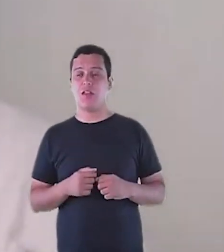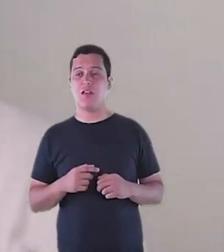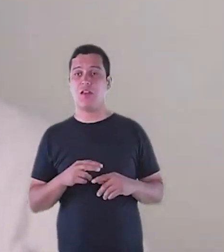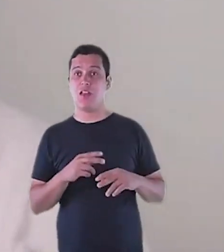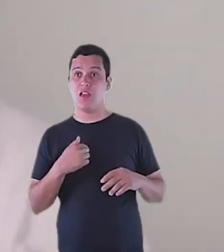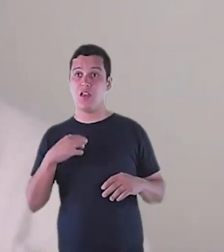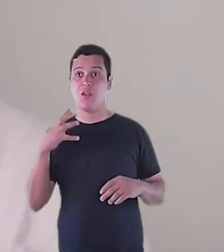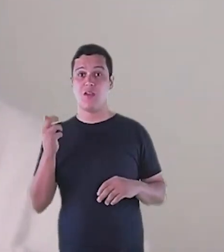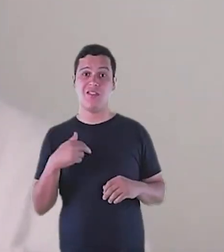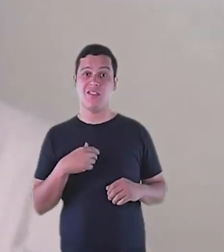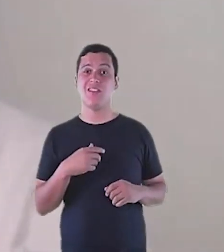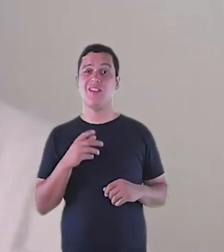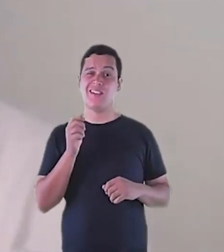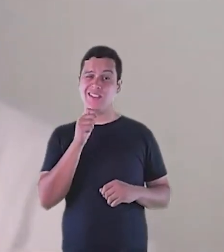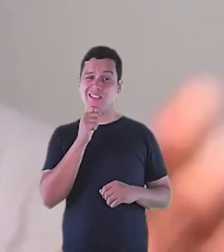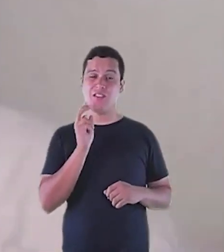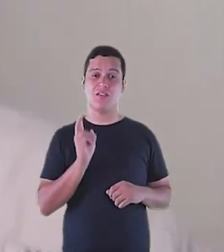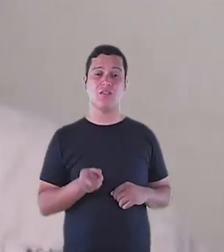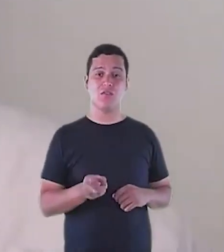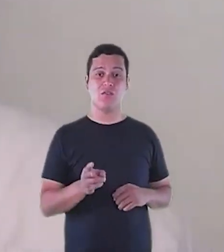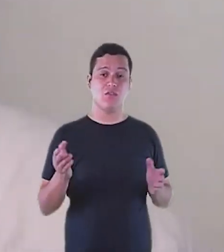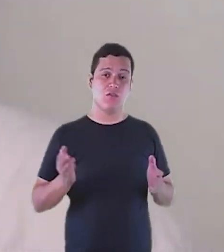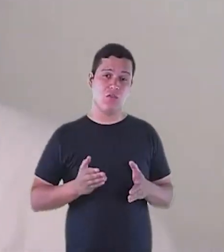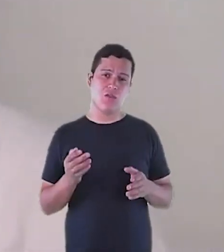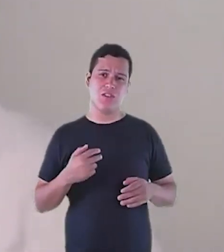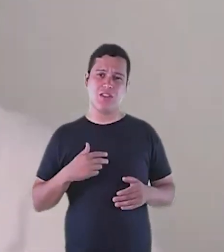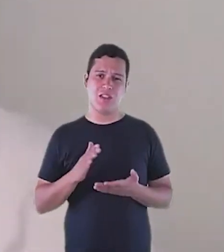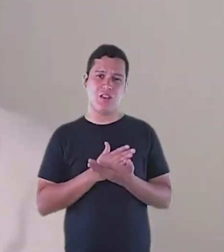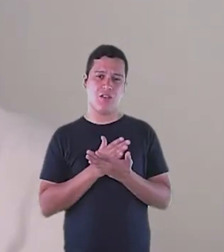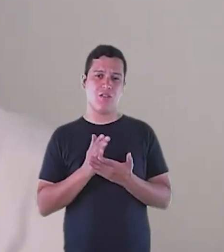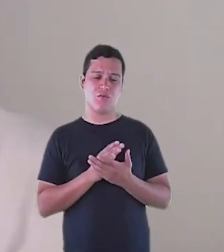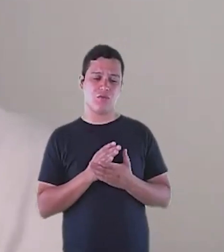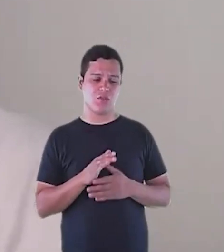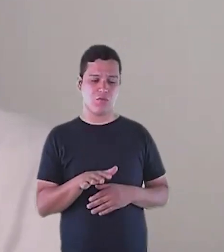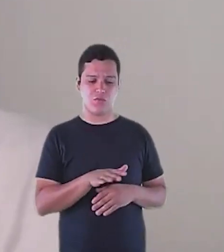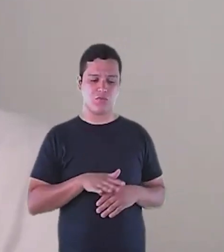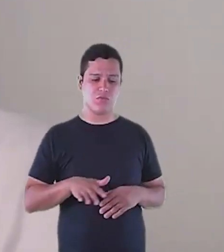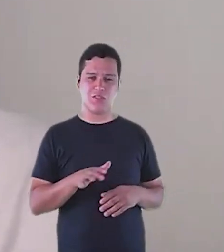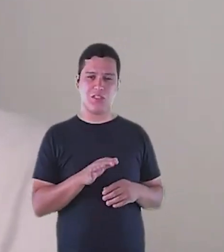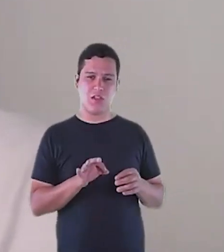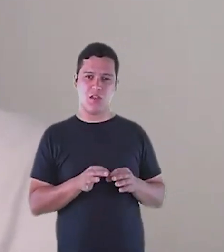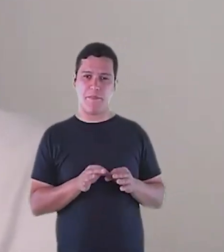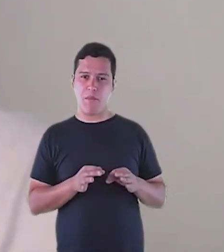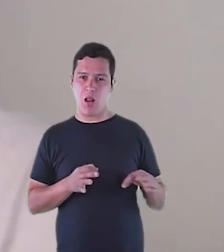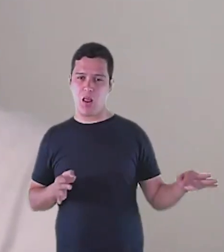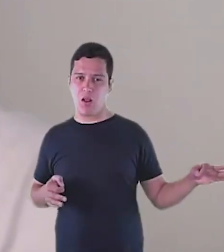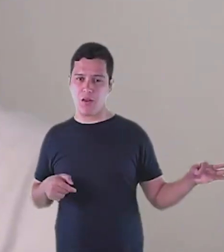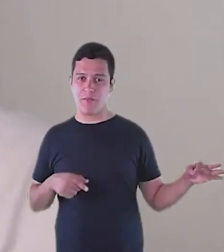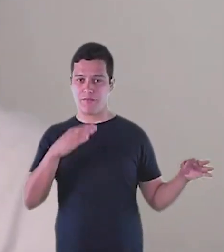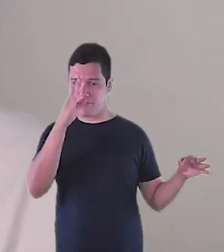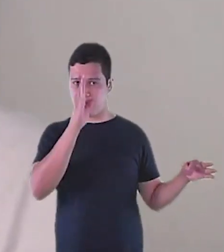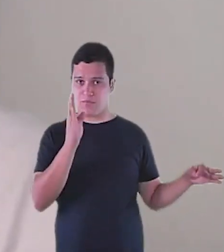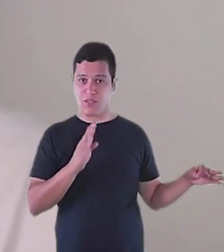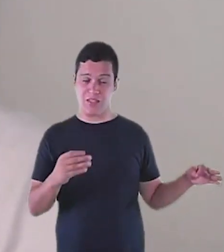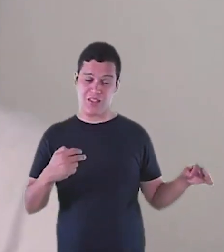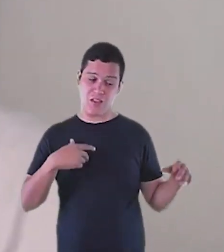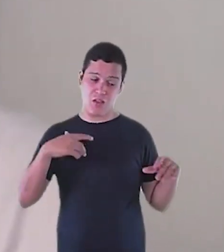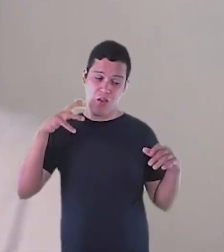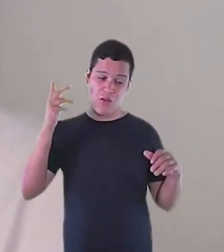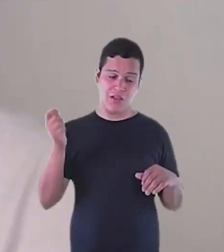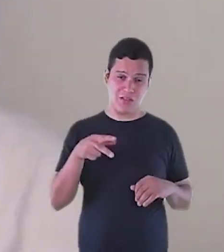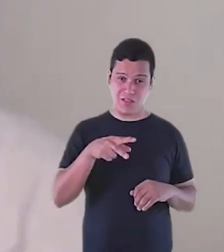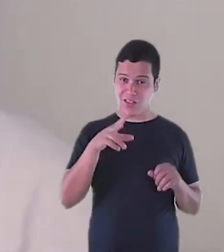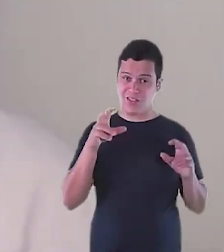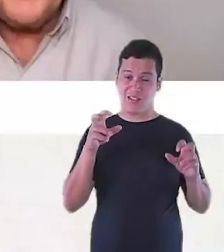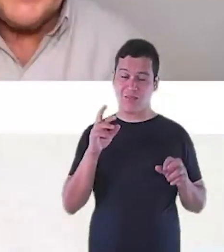continua em andamento em regiões remotas do Brasil, e eu diria que às vezes a gente não dá a devida atenção a ele, mas ele